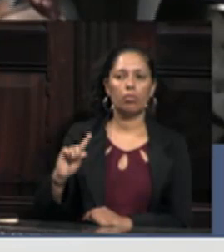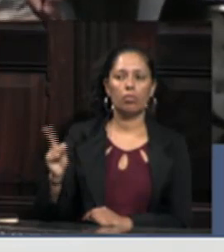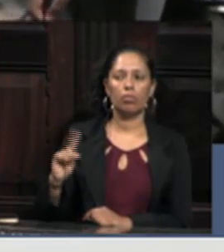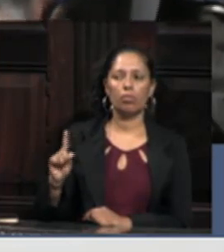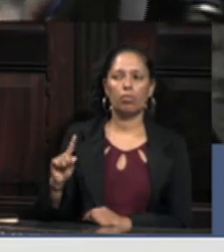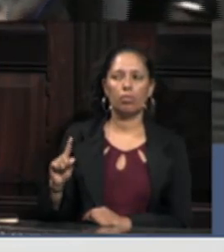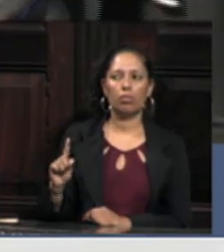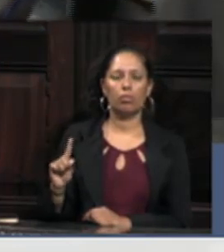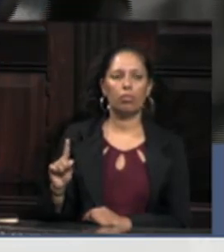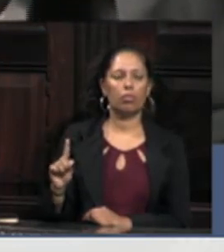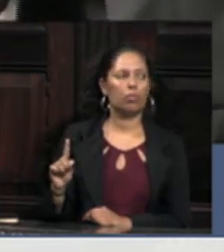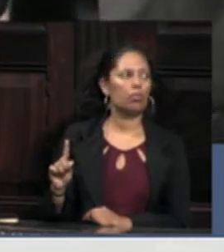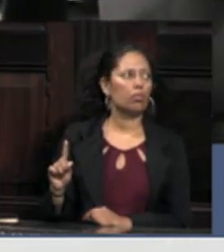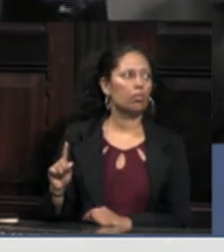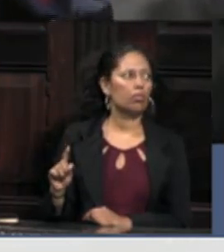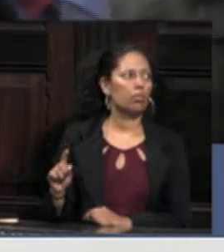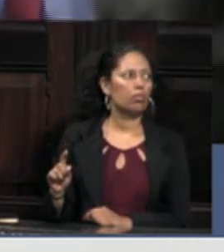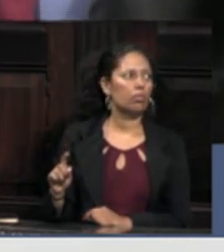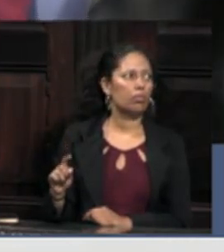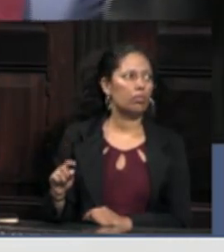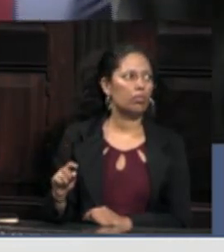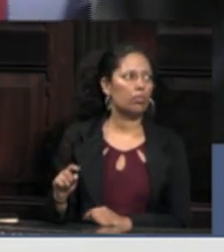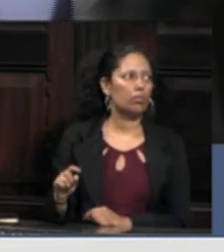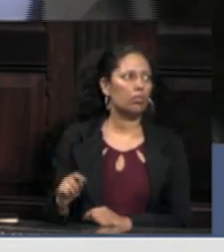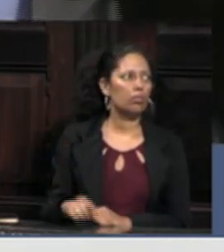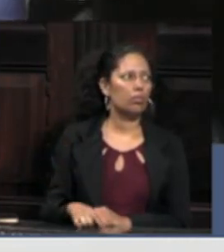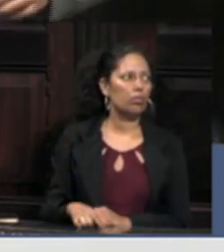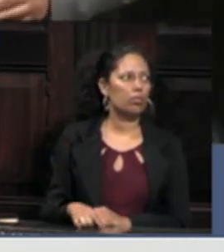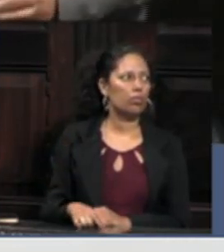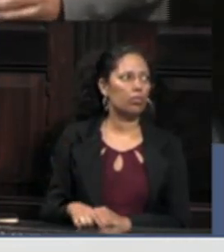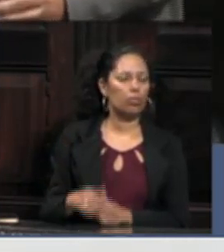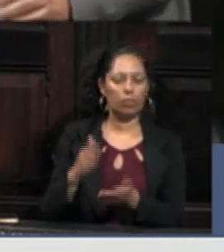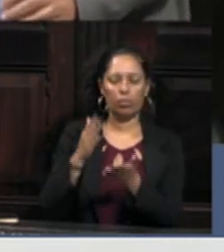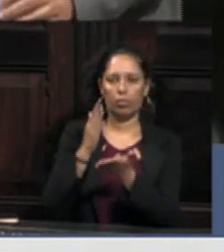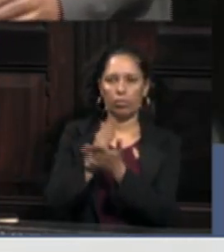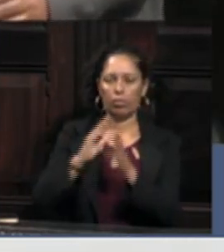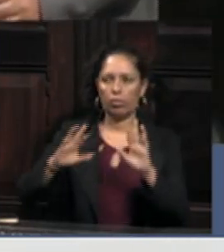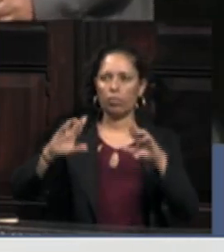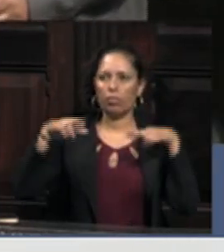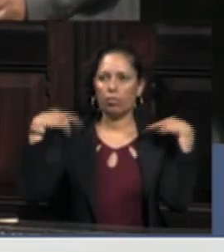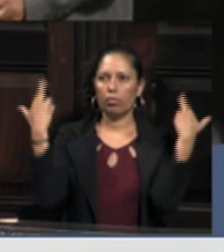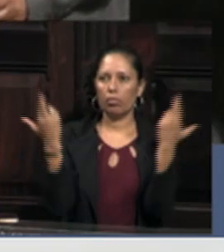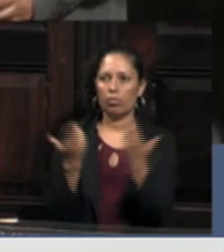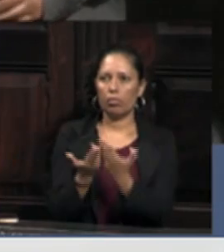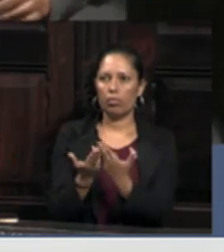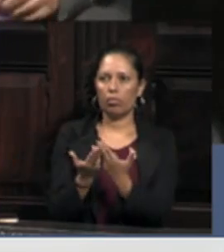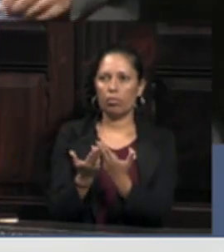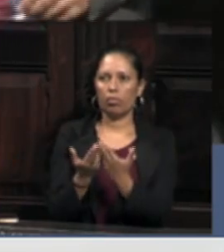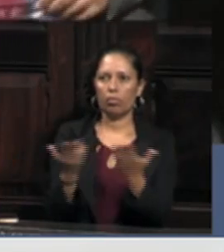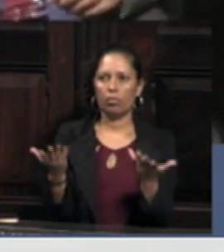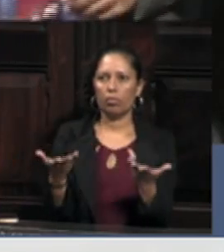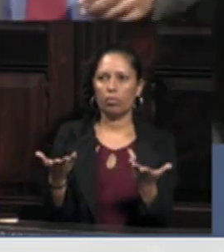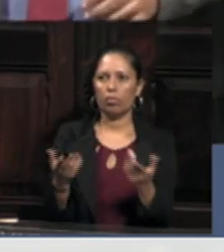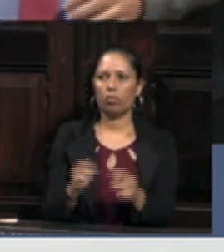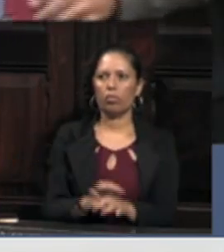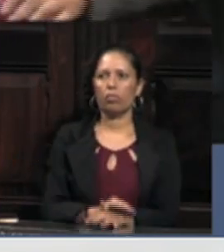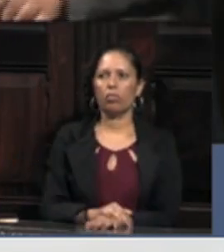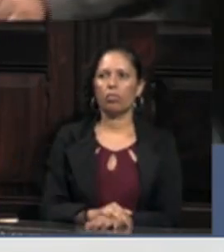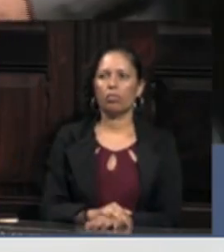não se encontrando presente, dou por encerrada esta sessão plenária.